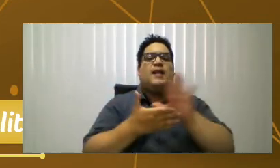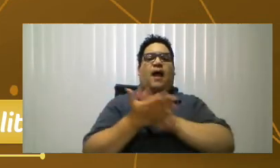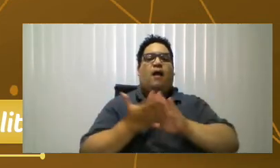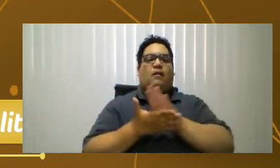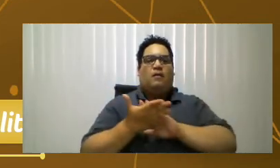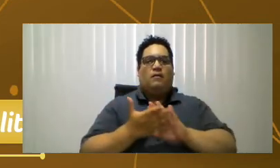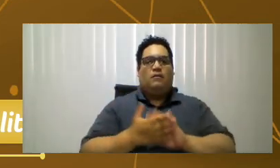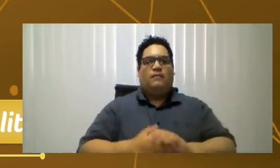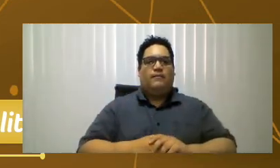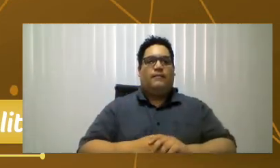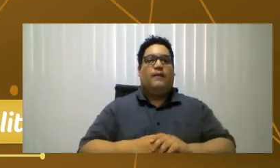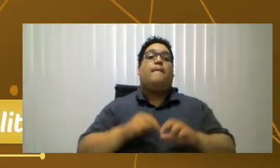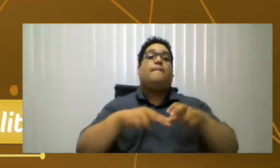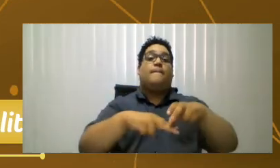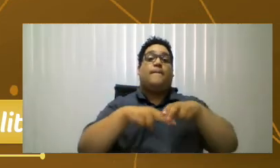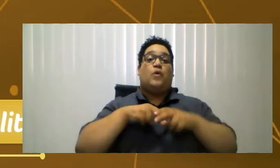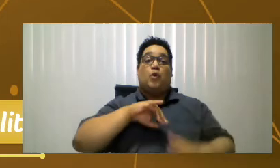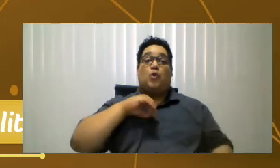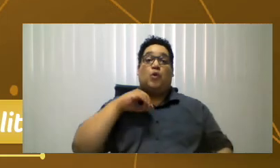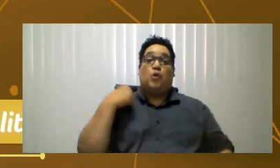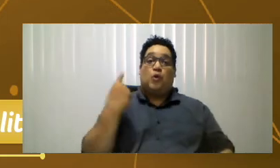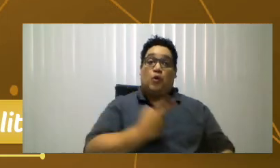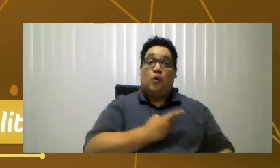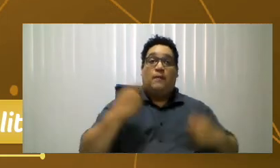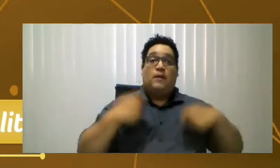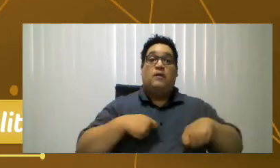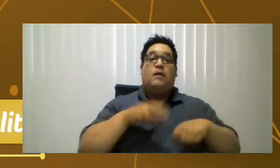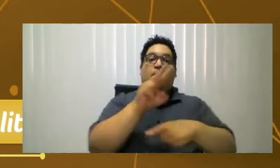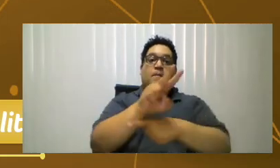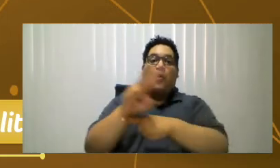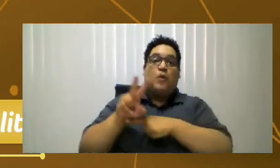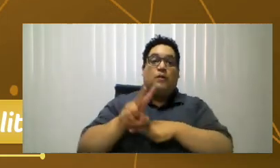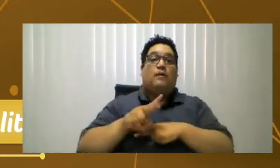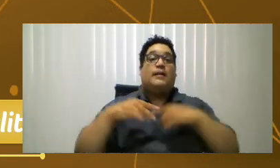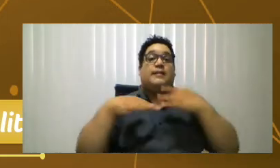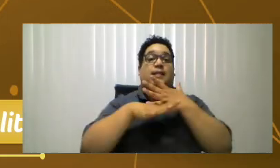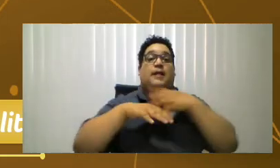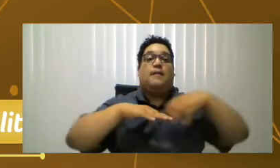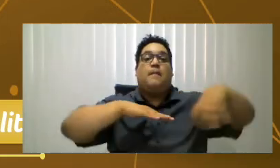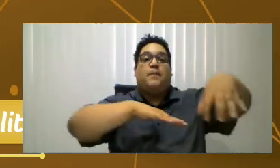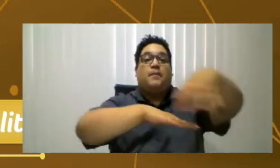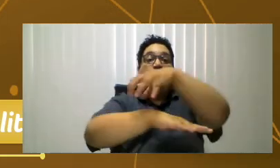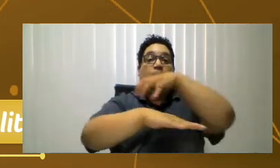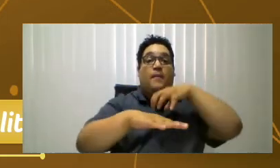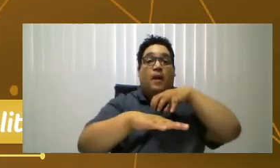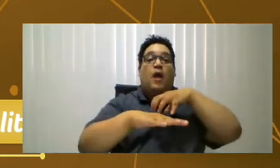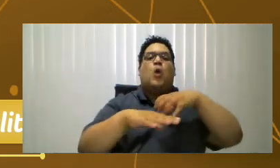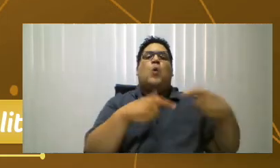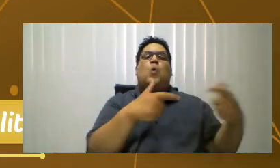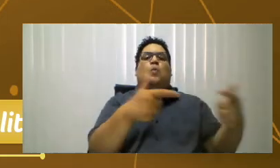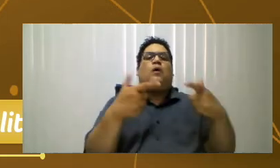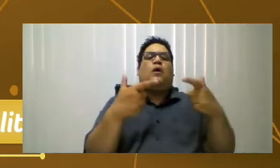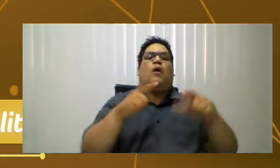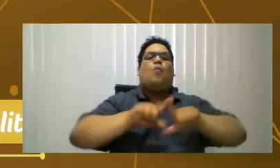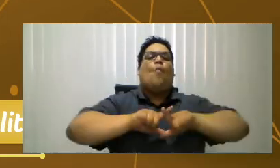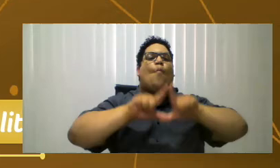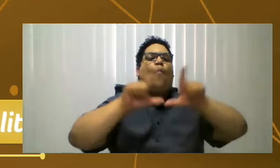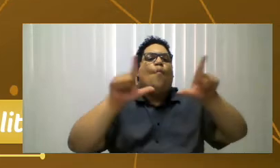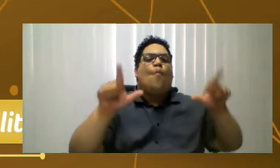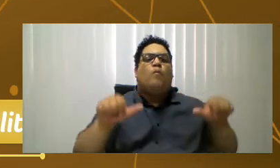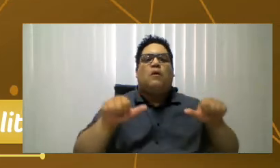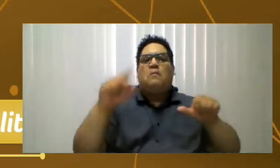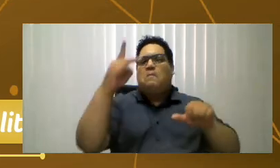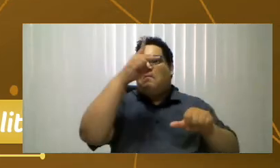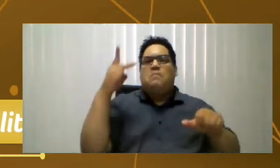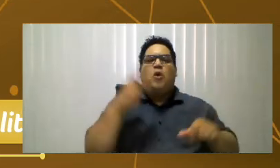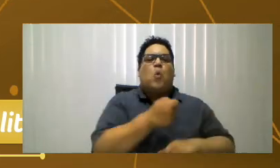a gente tem que monitorar mais nas regiões metropolitanas e menos nas regiões